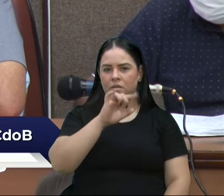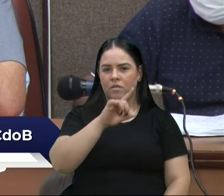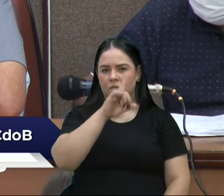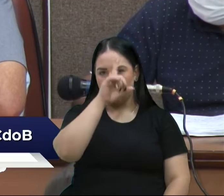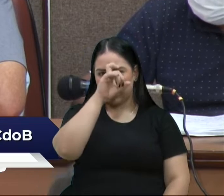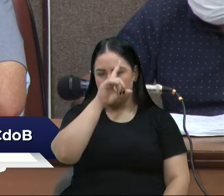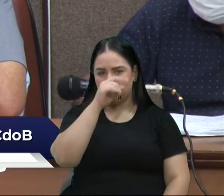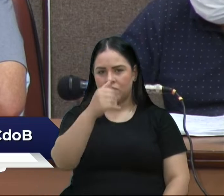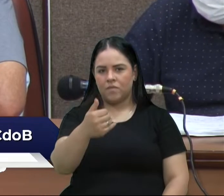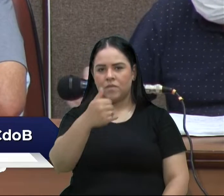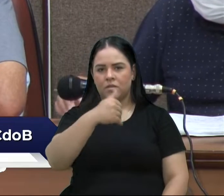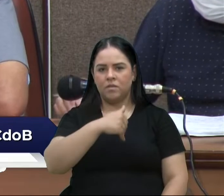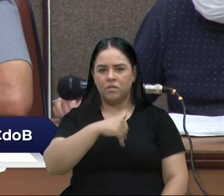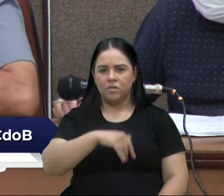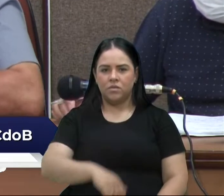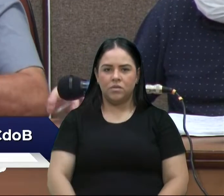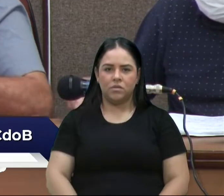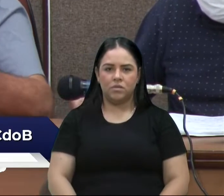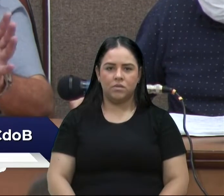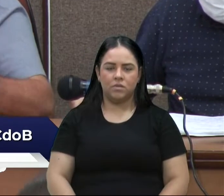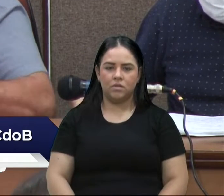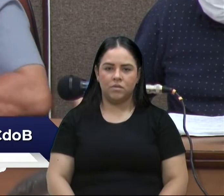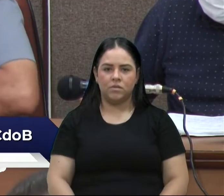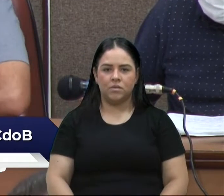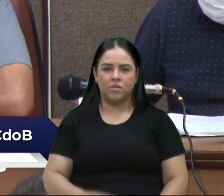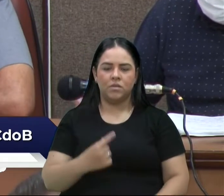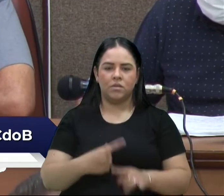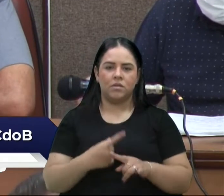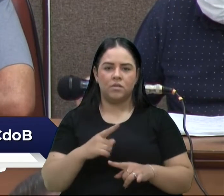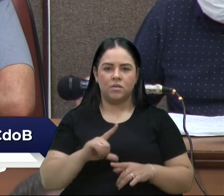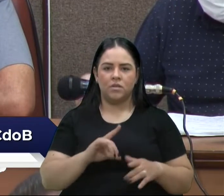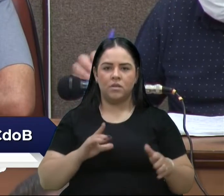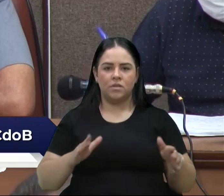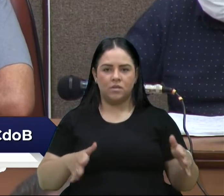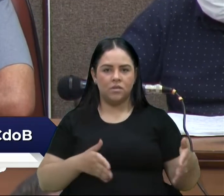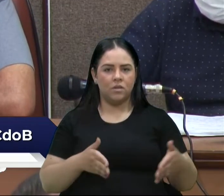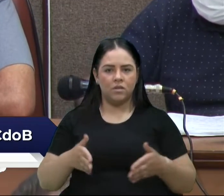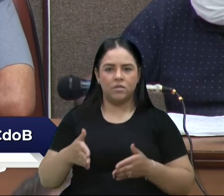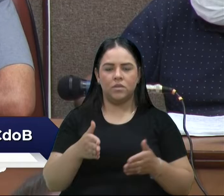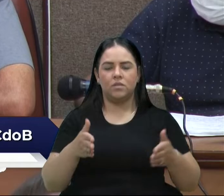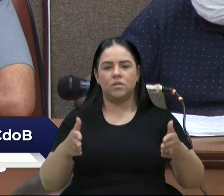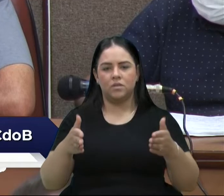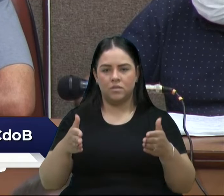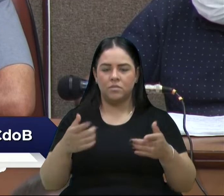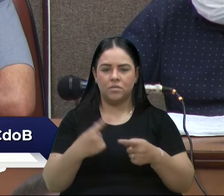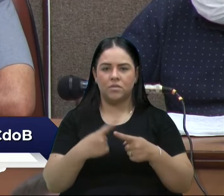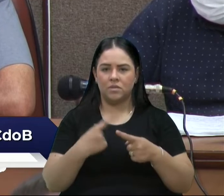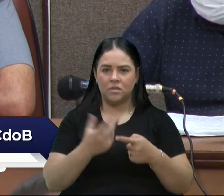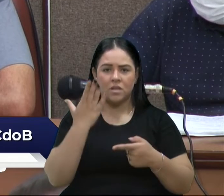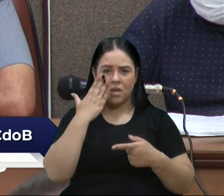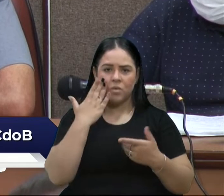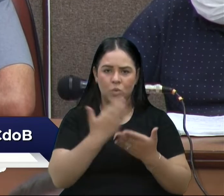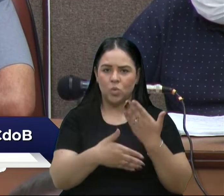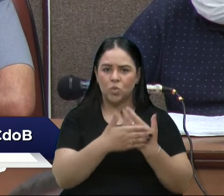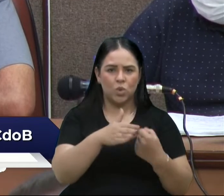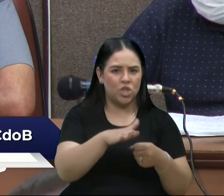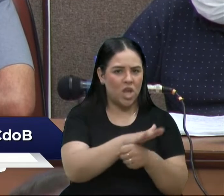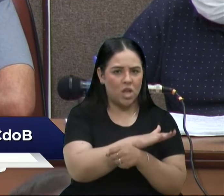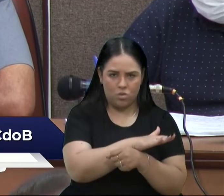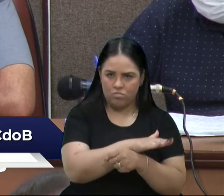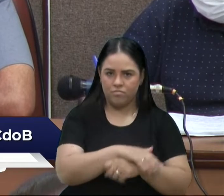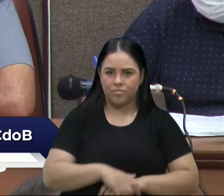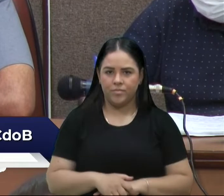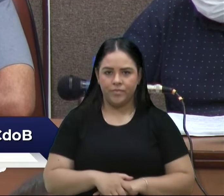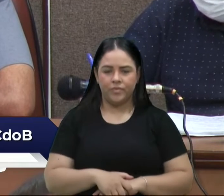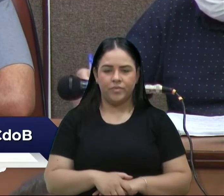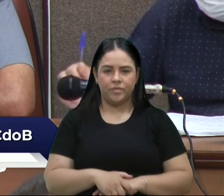vim para Caxias, disse, olha, tem que ser, tem os caminhos aqui, né, mas assim, que eu sei, está tudo lotado. Então vai,